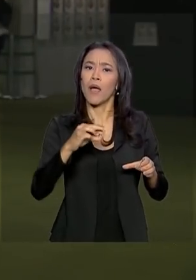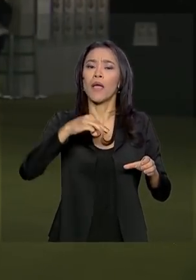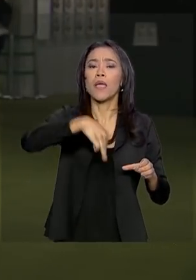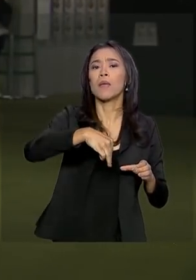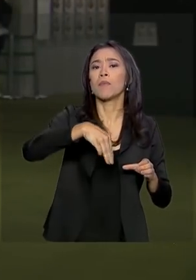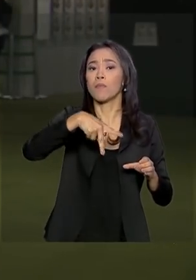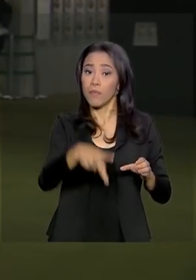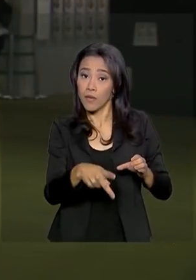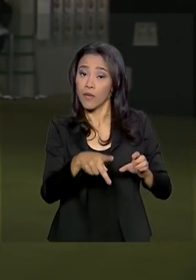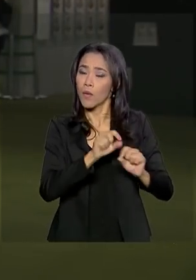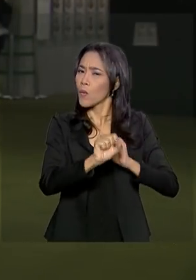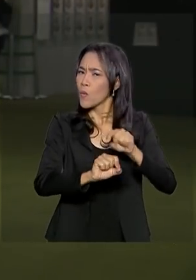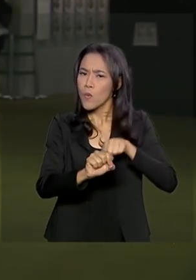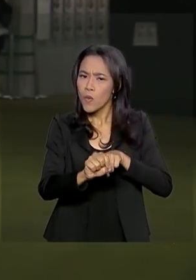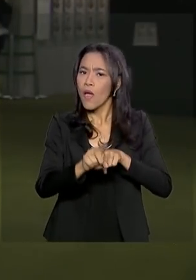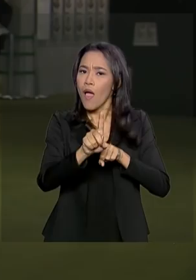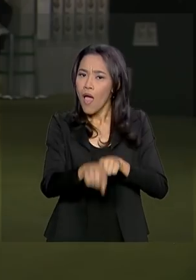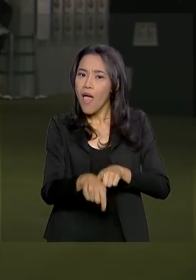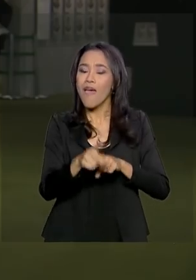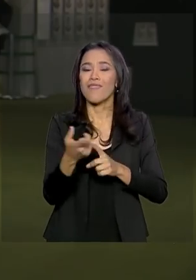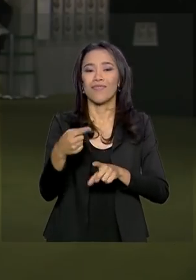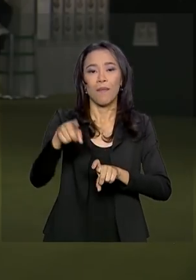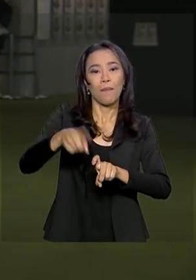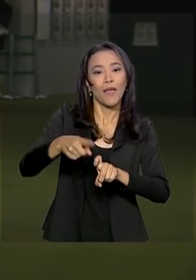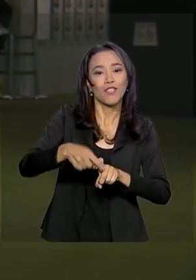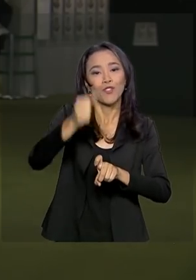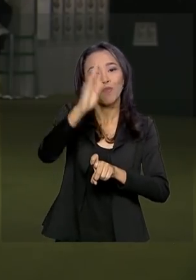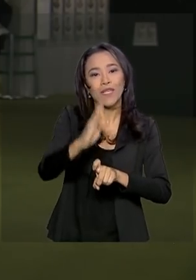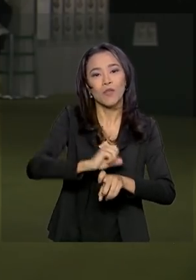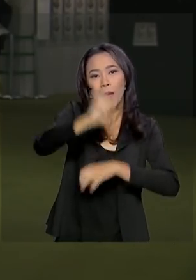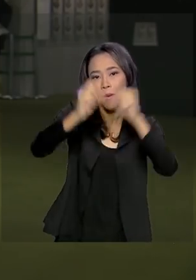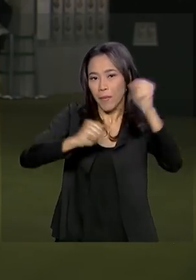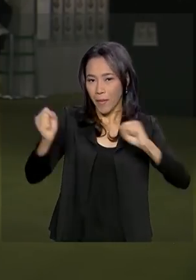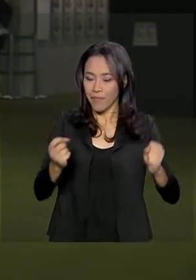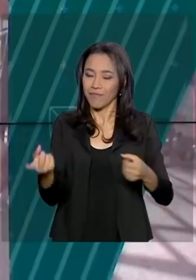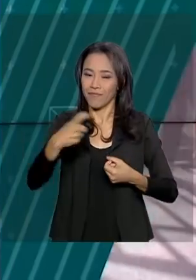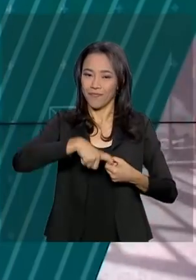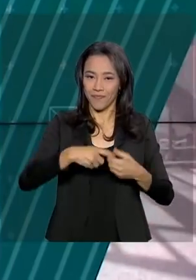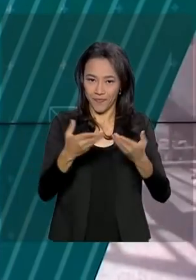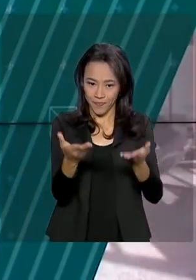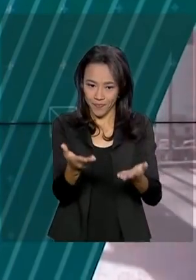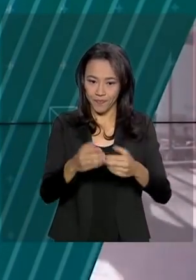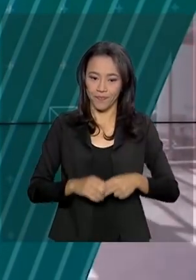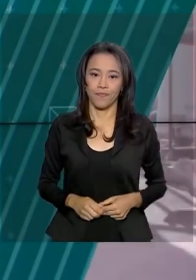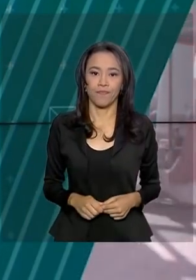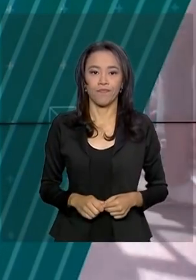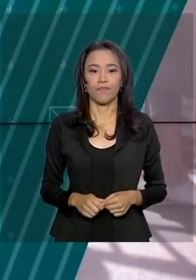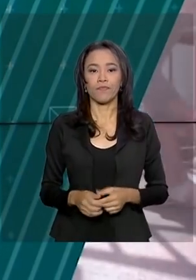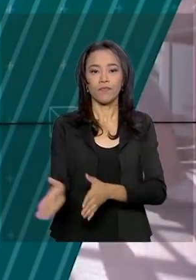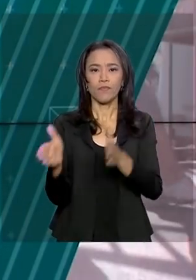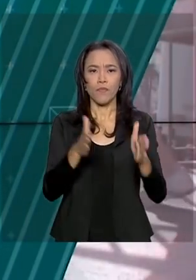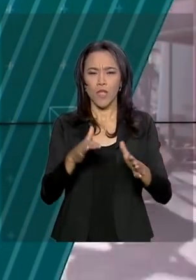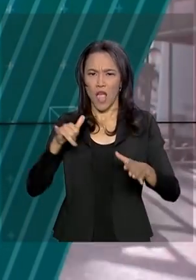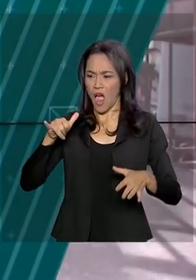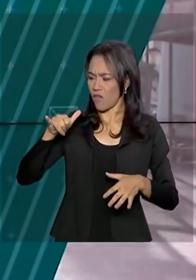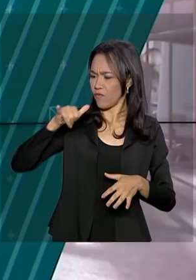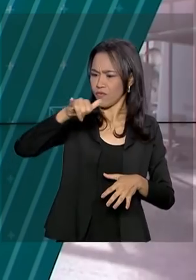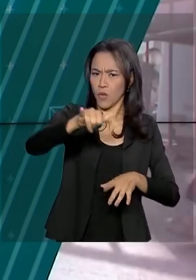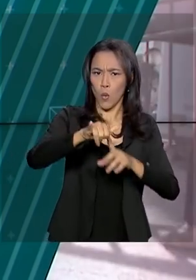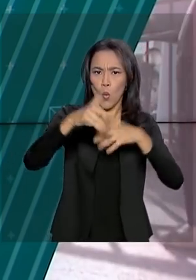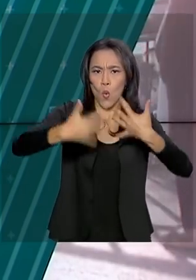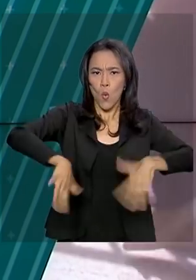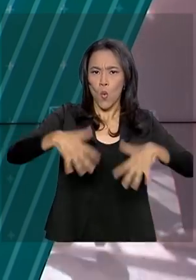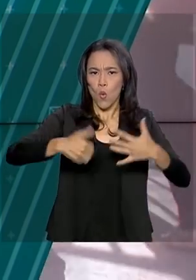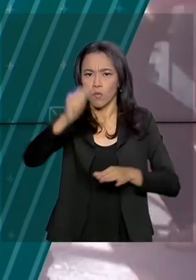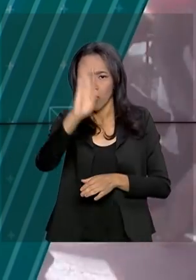a medida provisória que instituiu o programa Médicos pelo Brasil. Voltamos ao estúdio. O maior avião de carga do Brasil